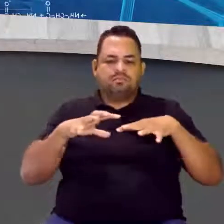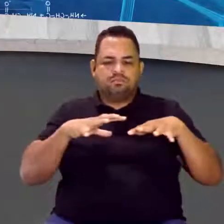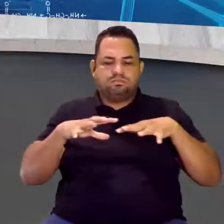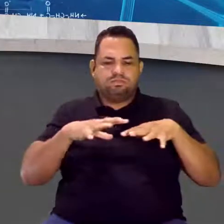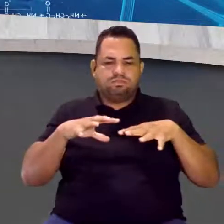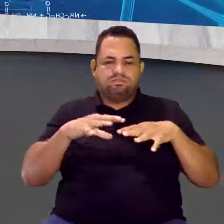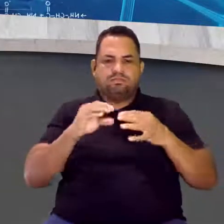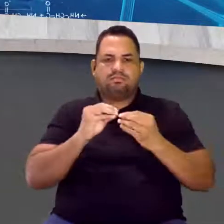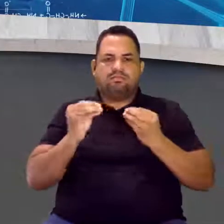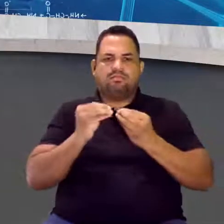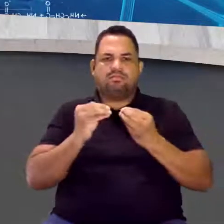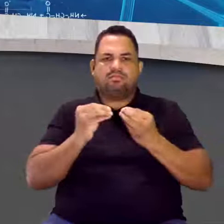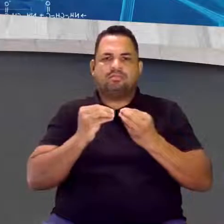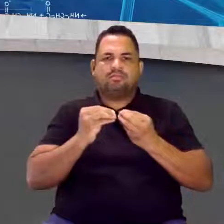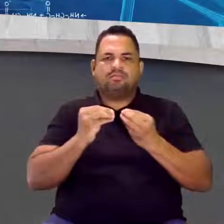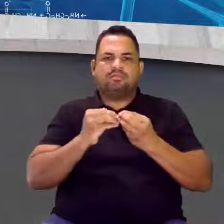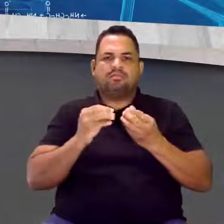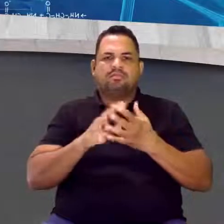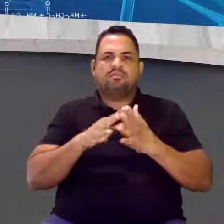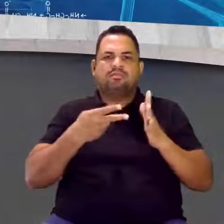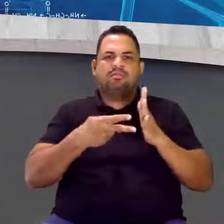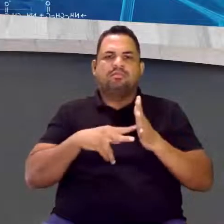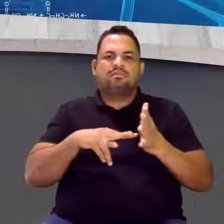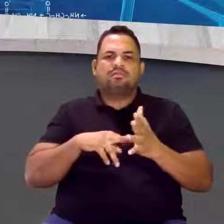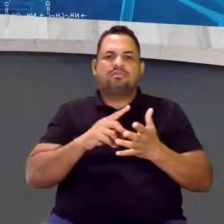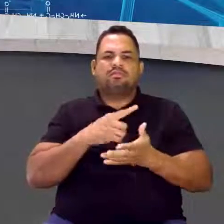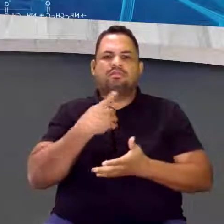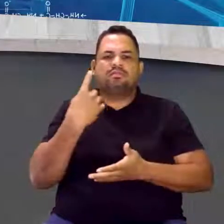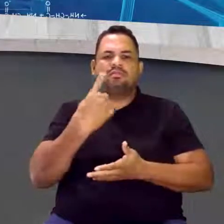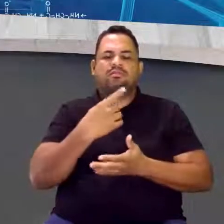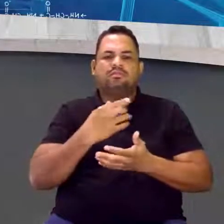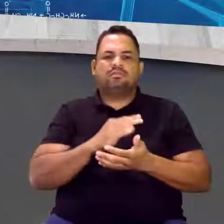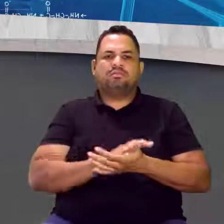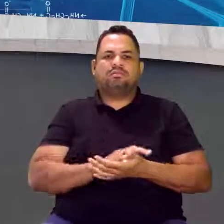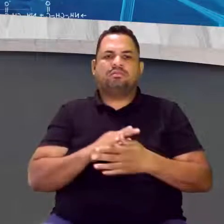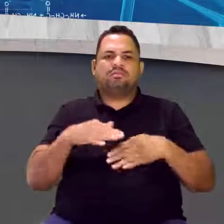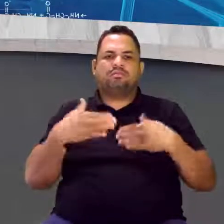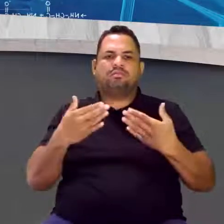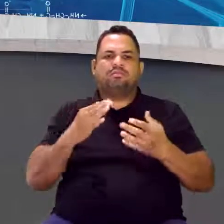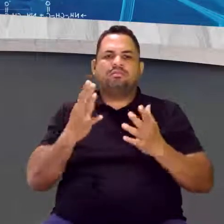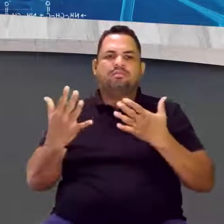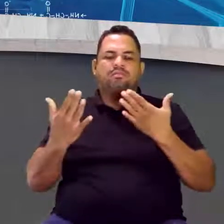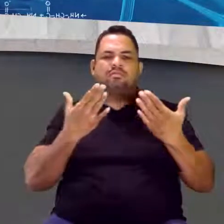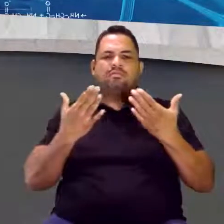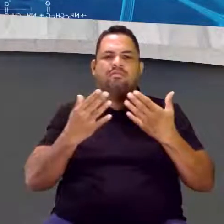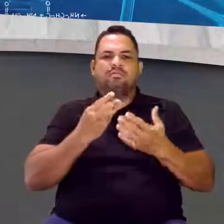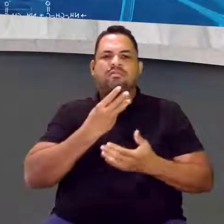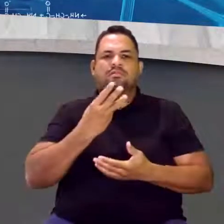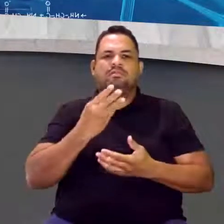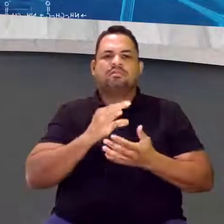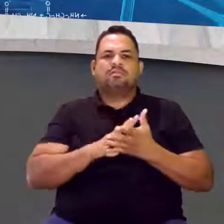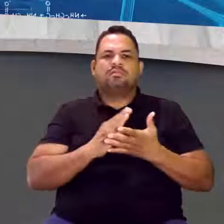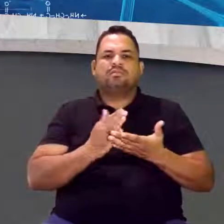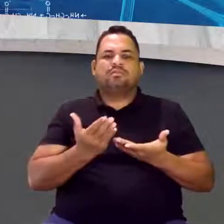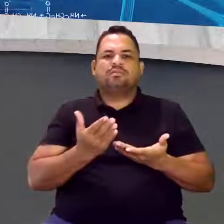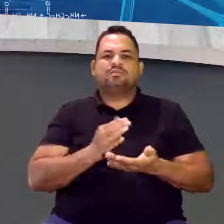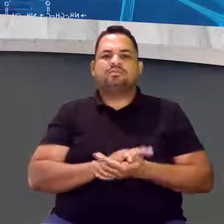agitação daquelas moléculas, significa dizer que nós temos a matura. Agora compara aqui os três estados